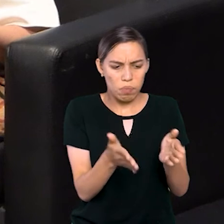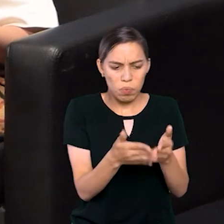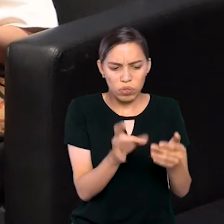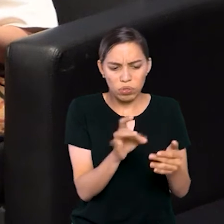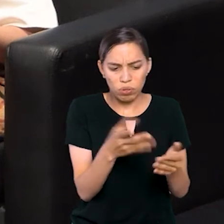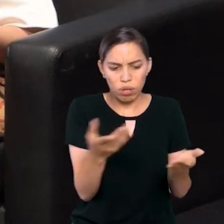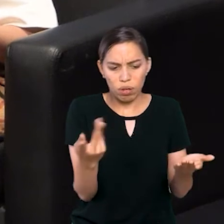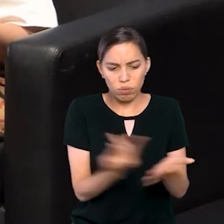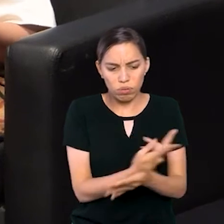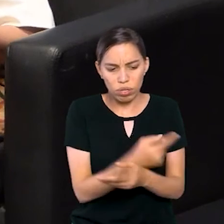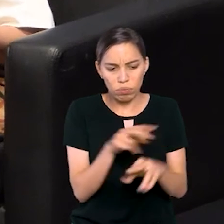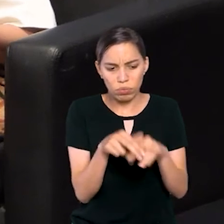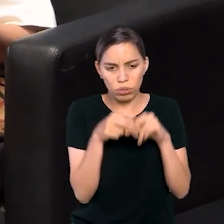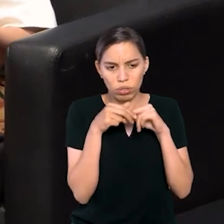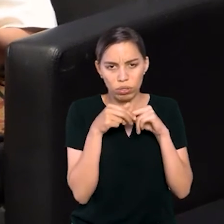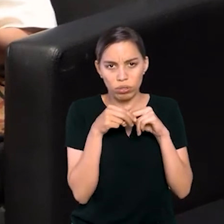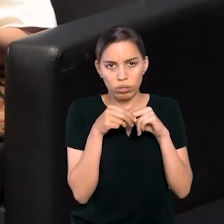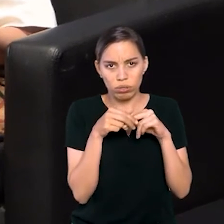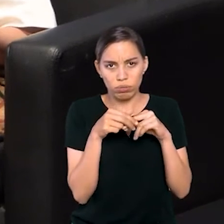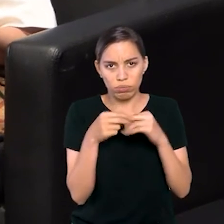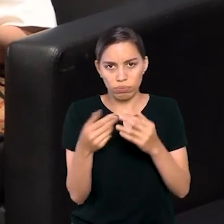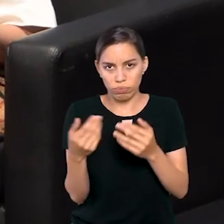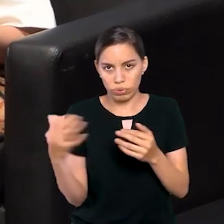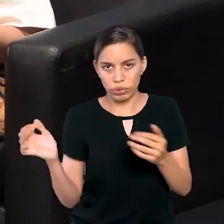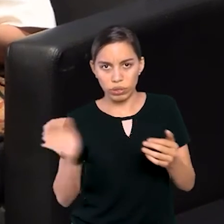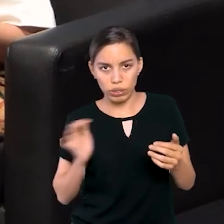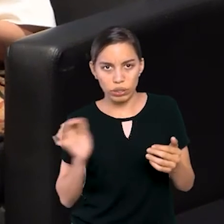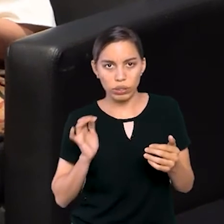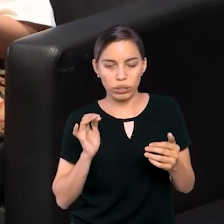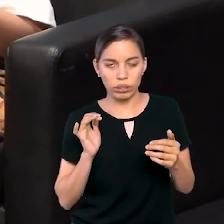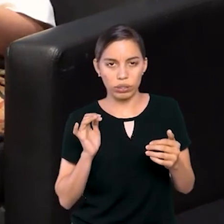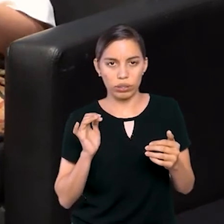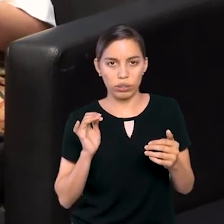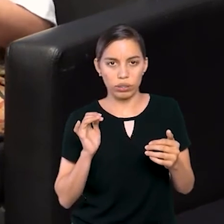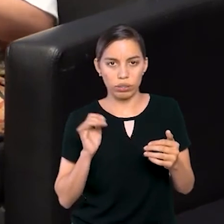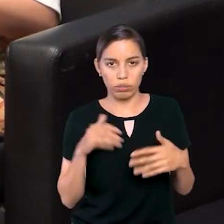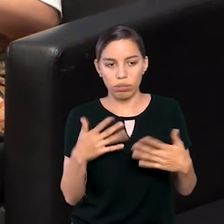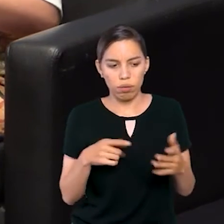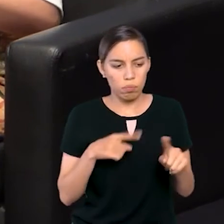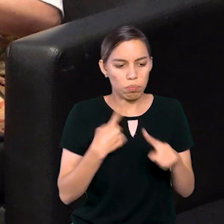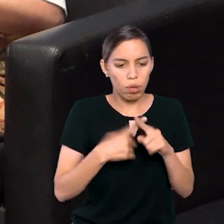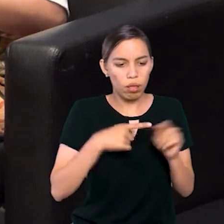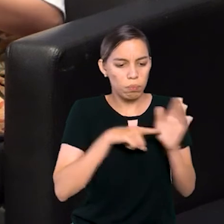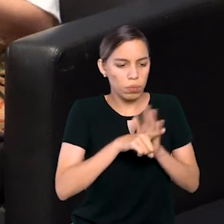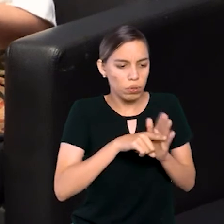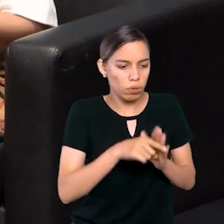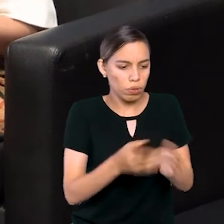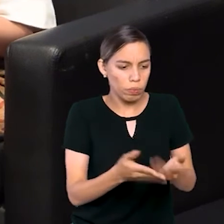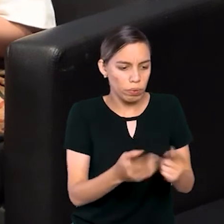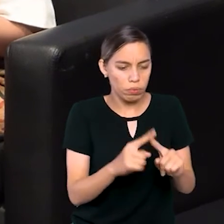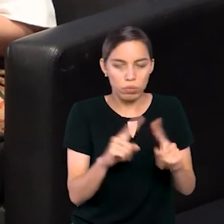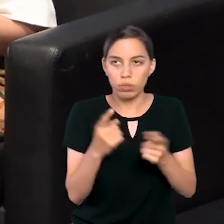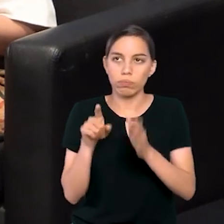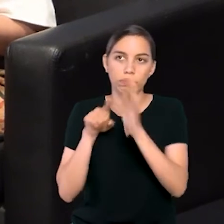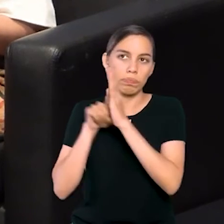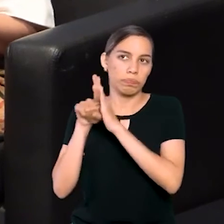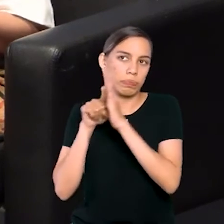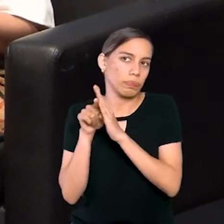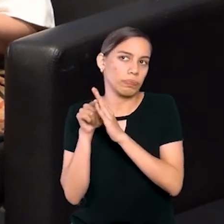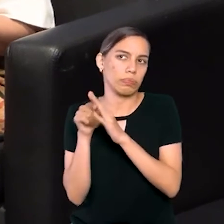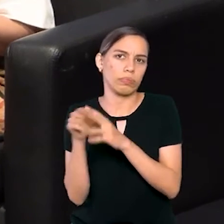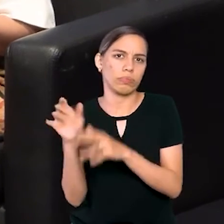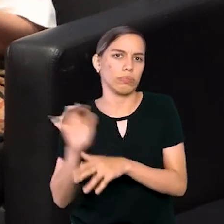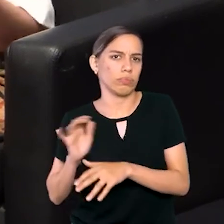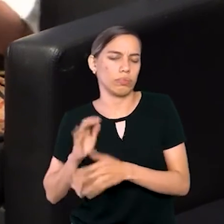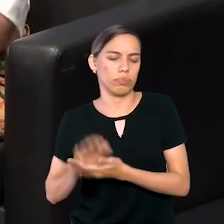que não pesquisar também os ricos e a riqueza, né? Como a gente pode fazer para nomear a hegemonia e não